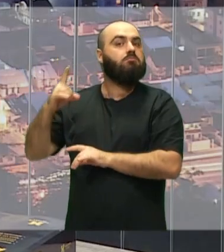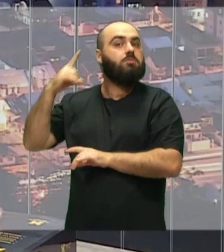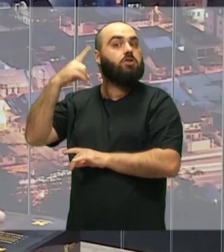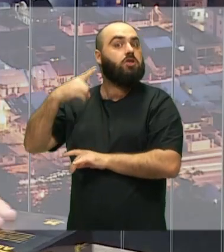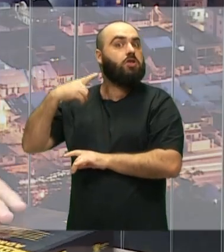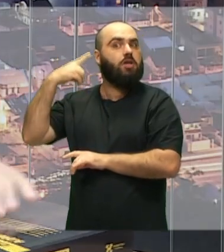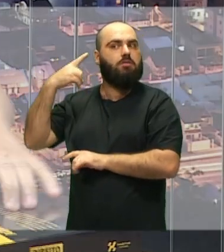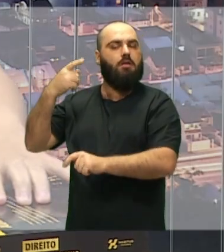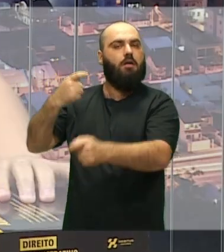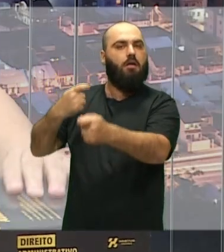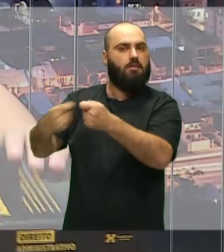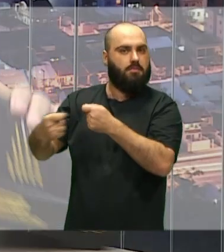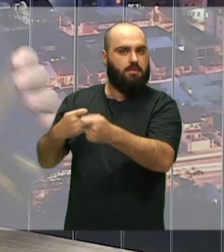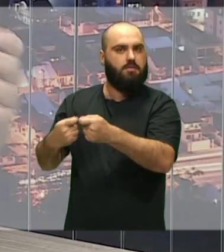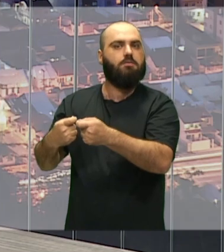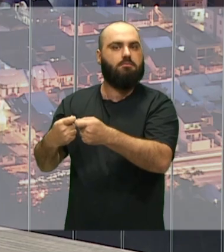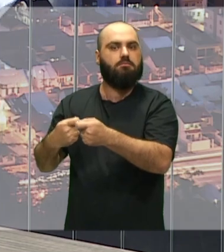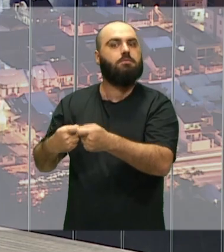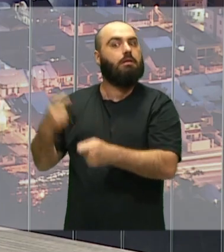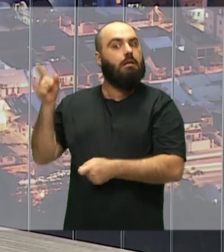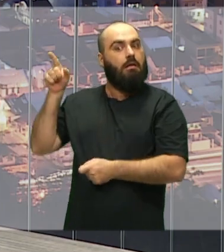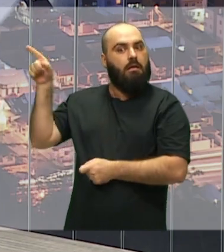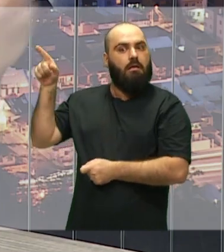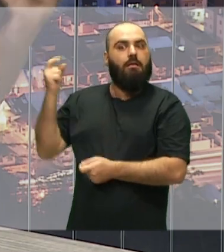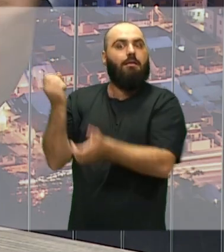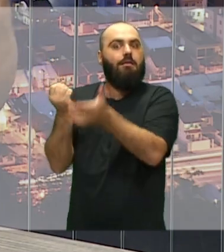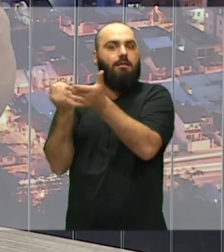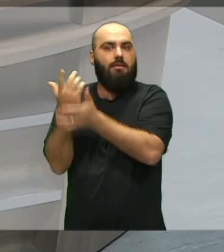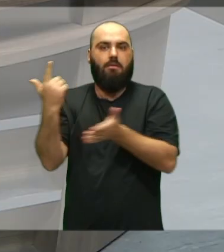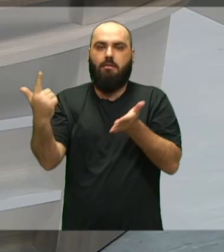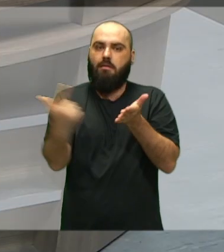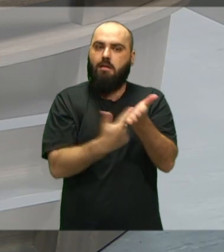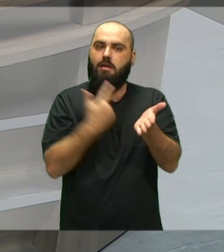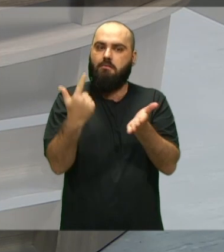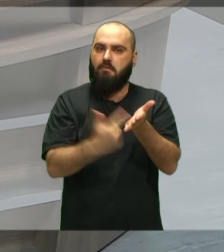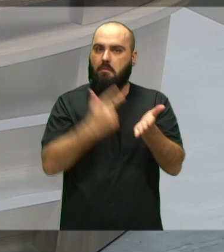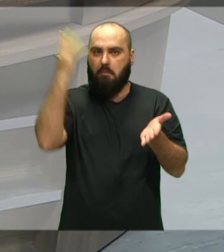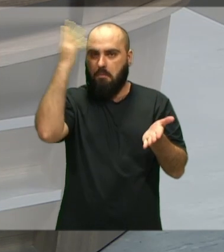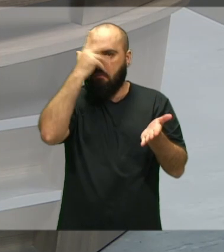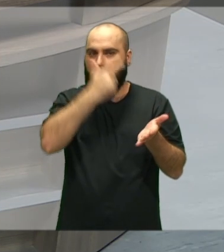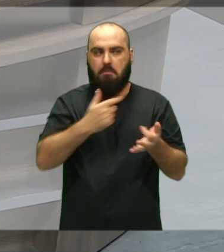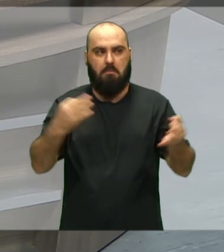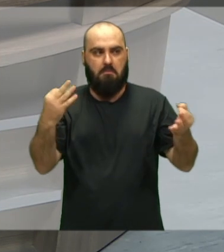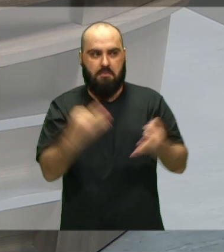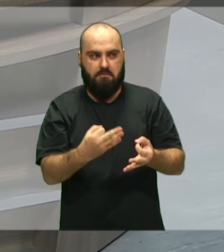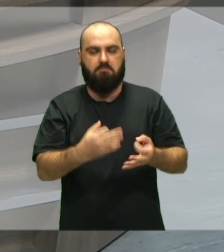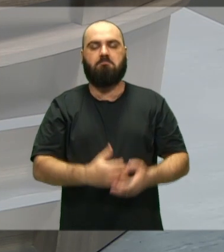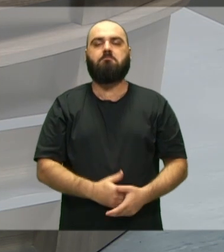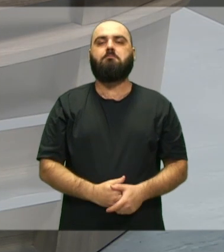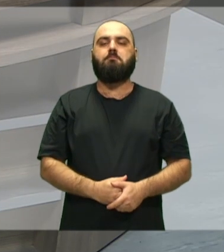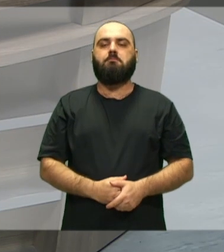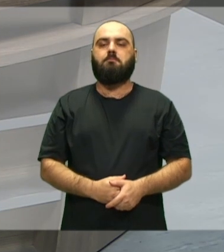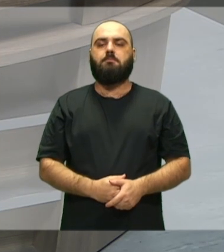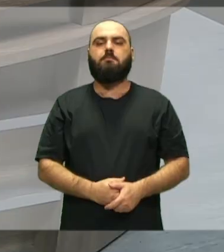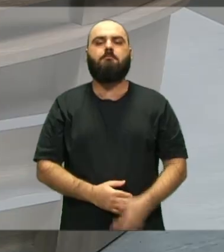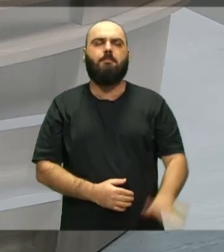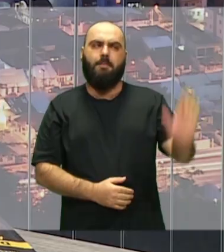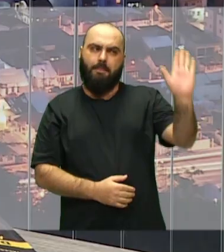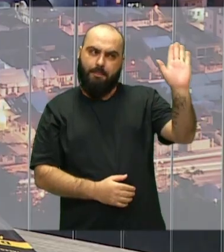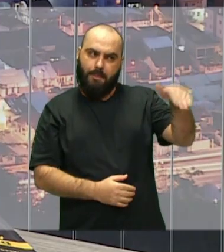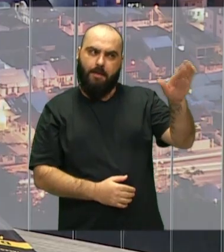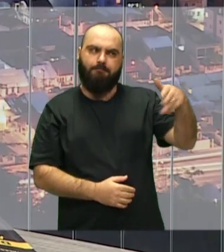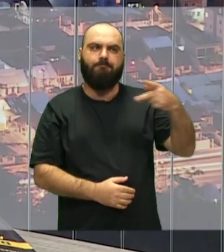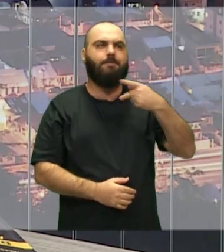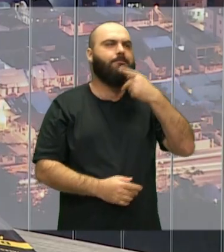desse livro muito bonito, chamado Direito Administrativo. Thales, a gente falava, dava